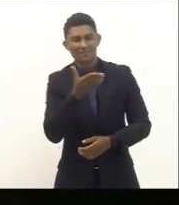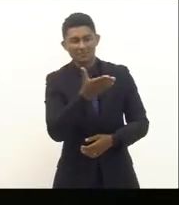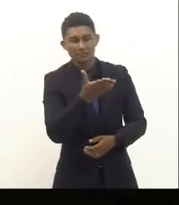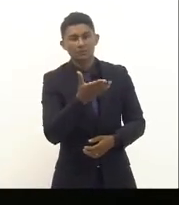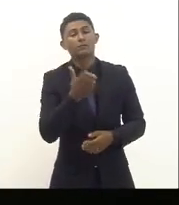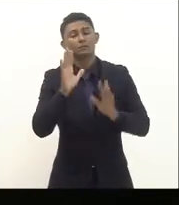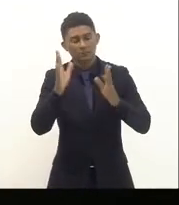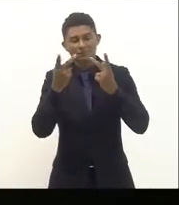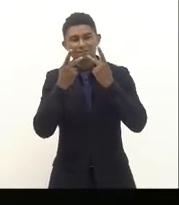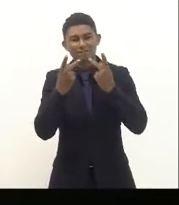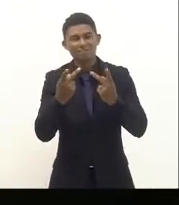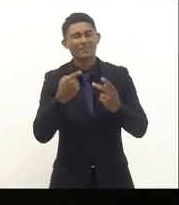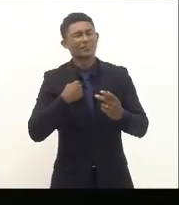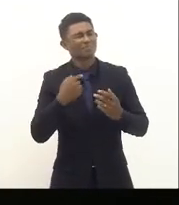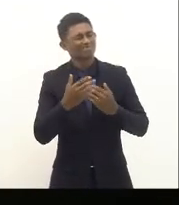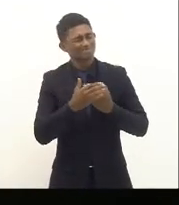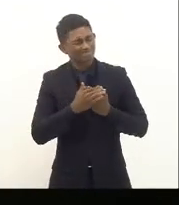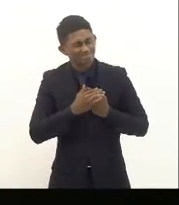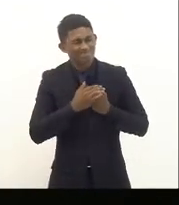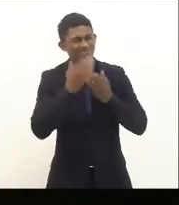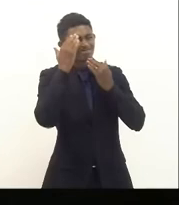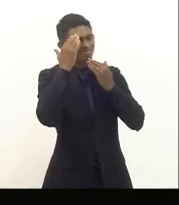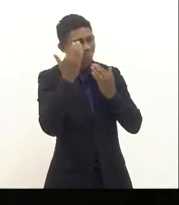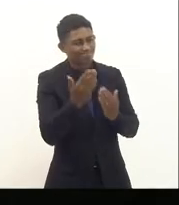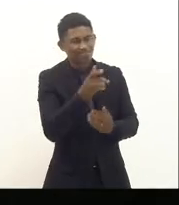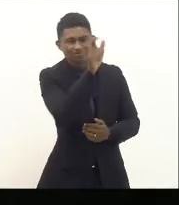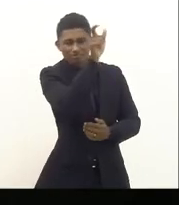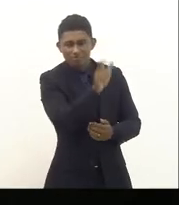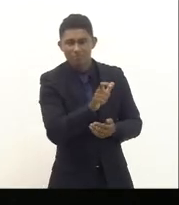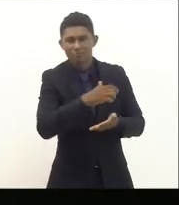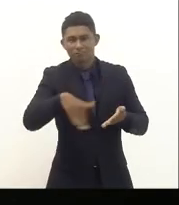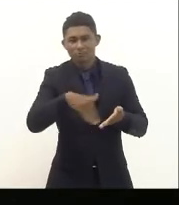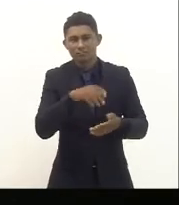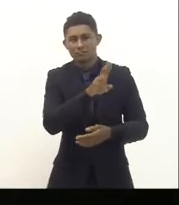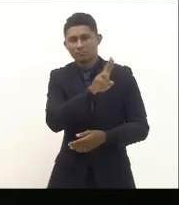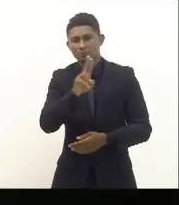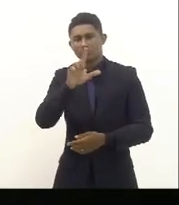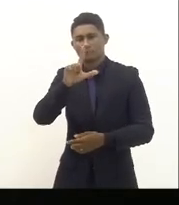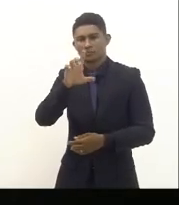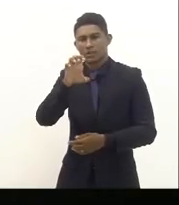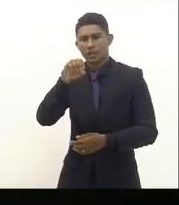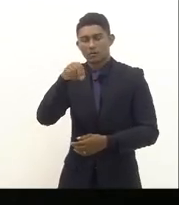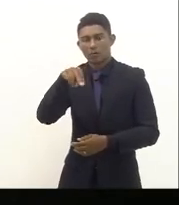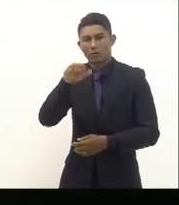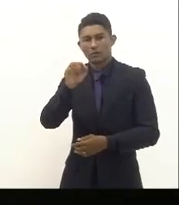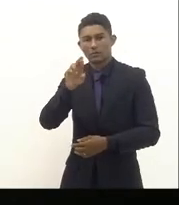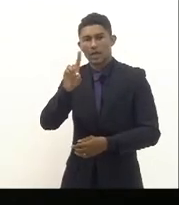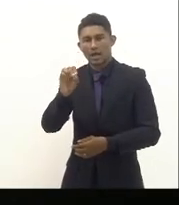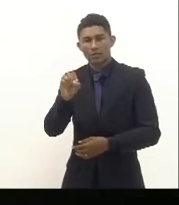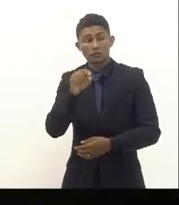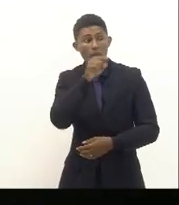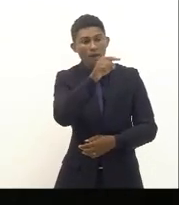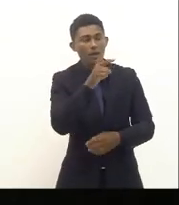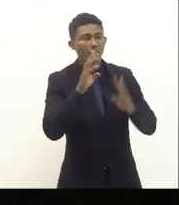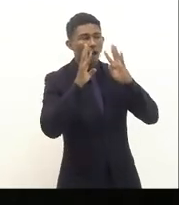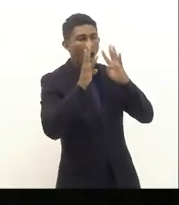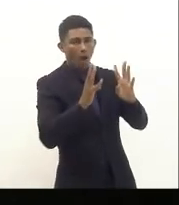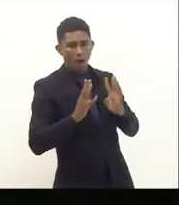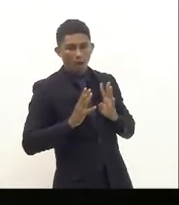deixar aqui a minha gratidão ao secretário Leonardo Lobo que me atendeu com muito carinho